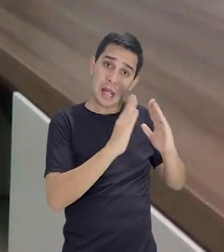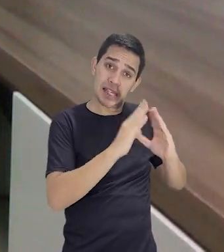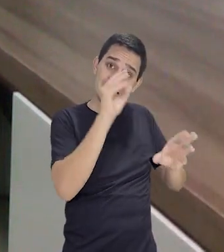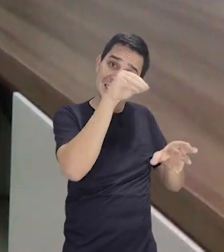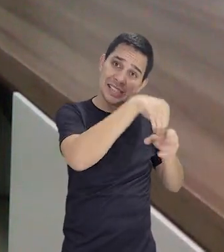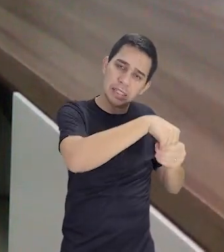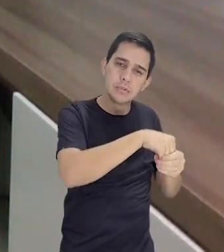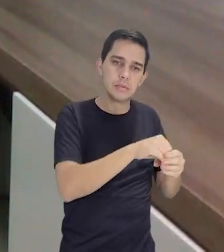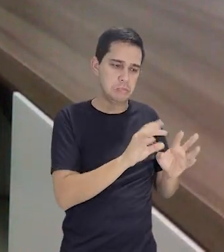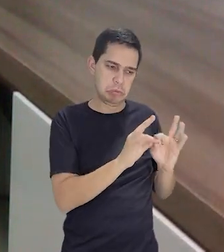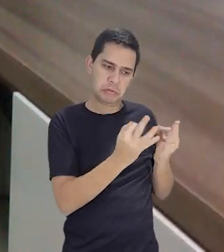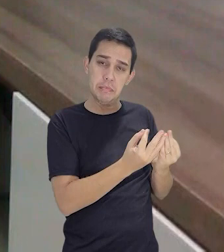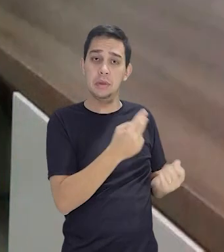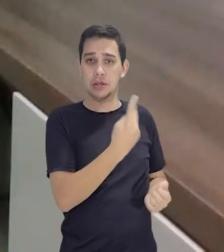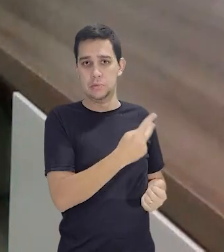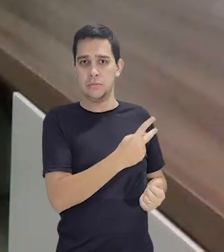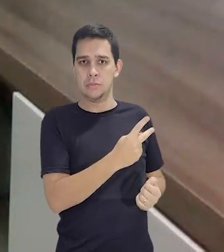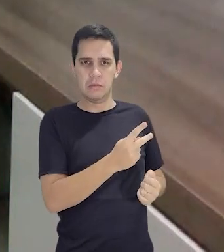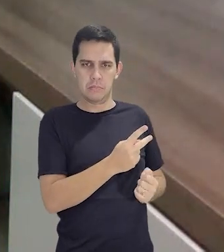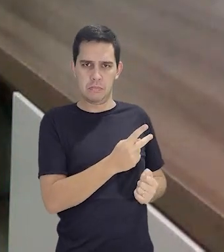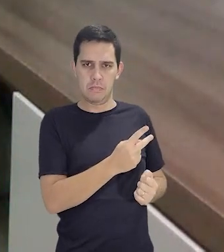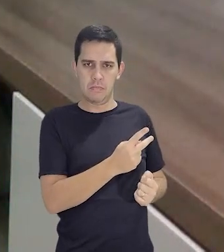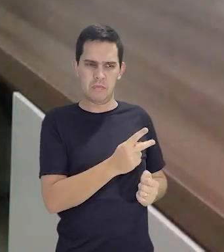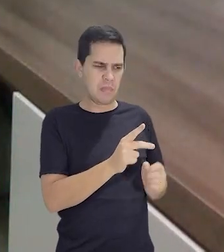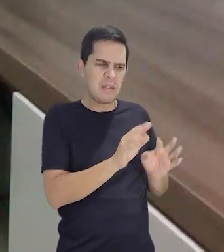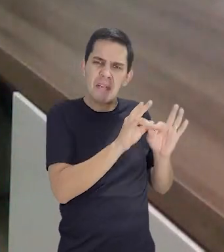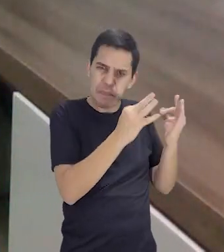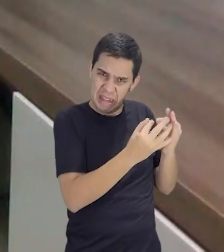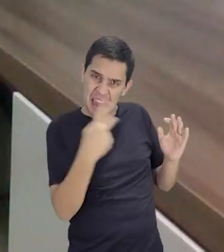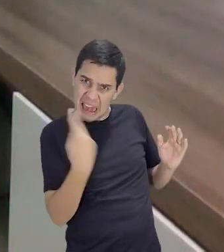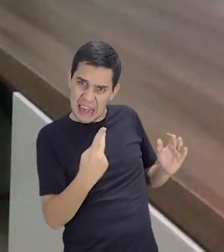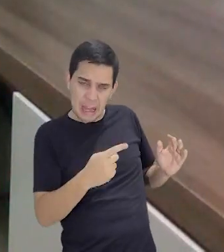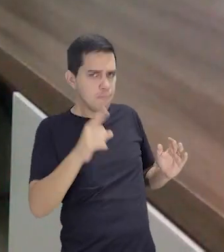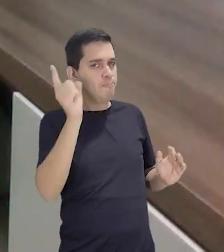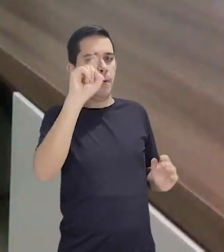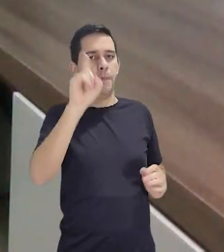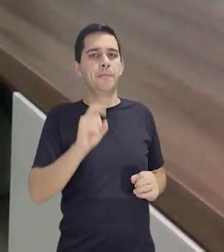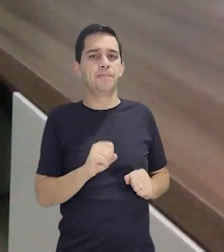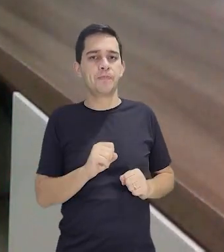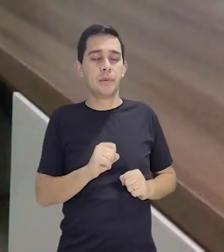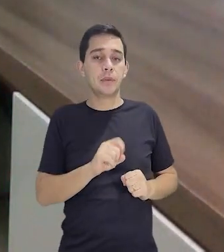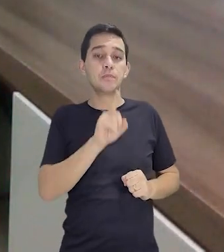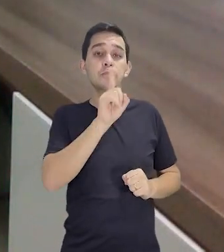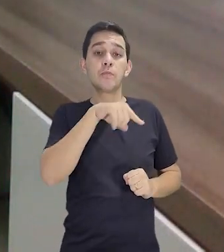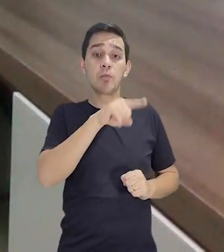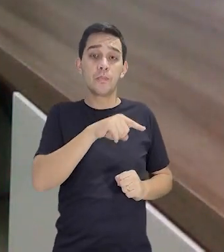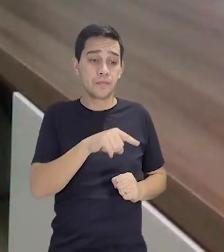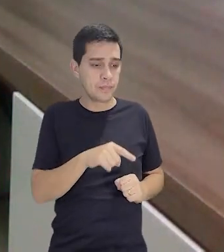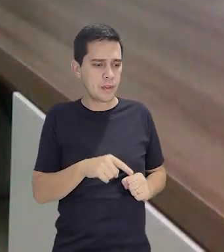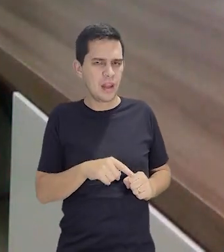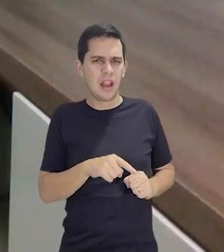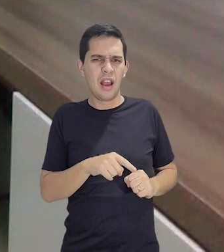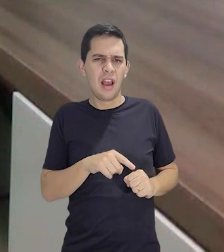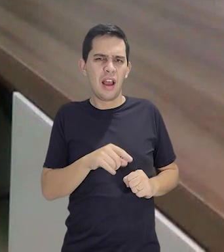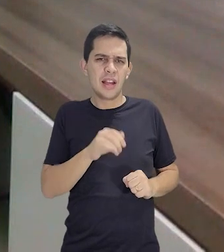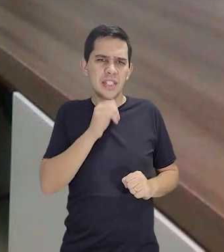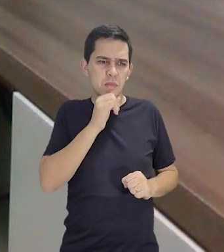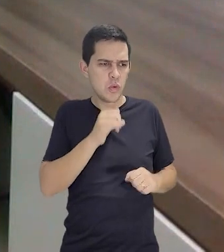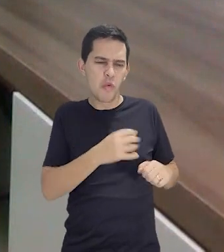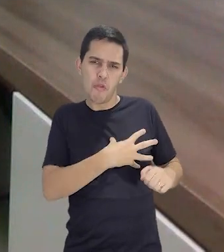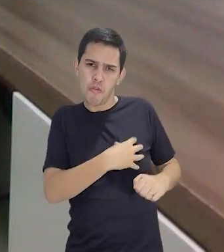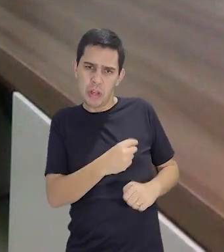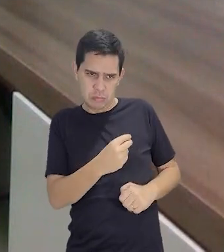Ela foi trazida por um dos filhos, né, por intermédio de um dos filhos, então com 12 anos, à margem da